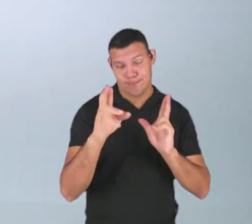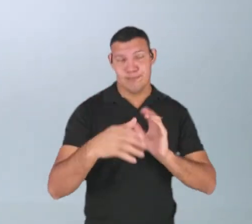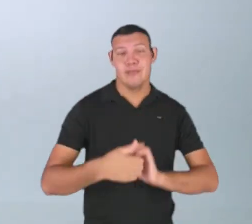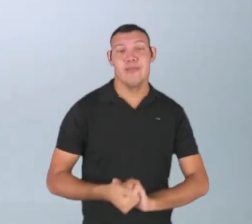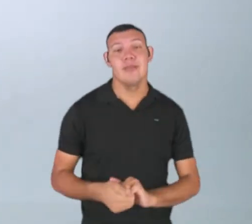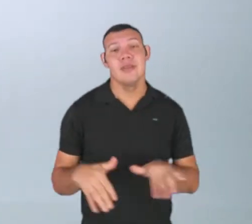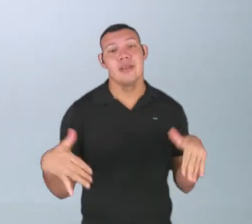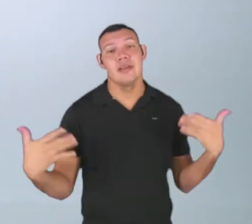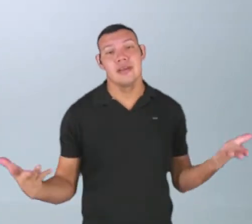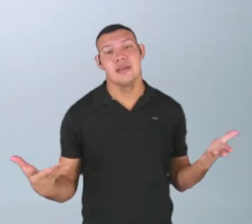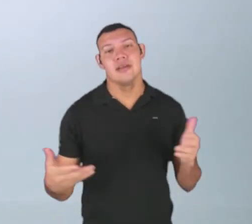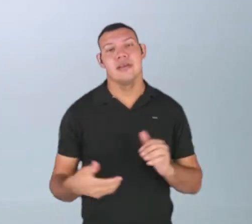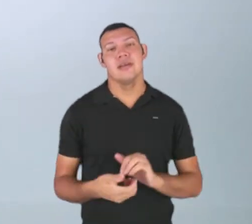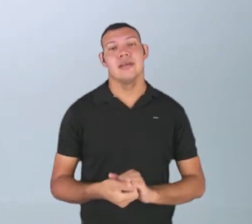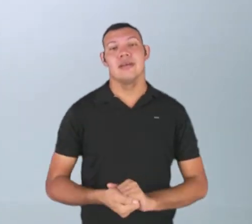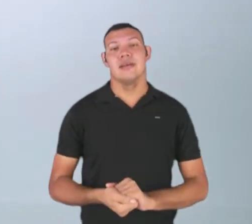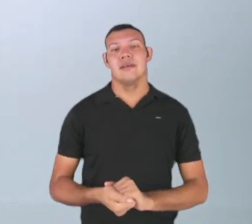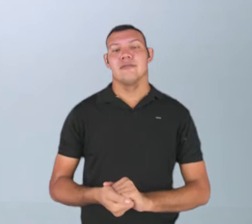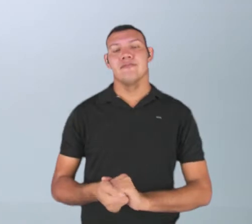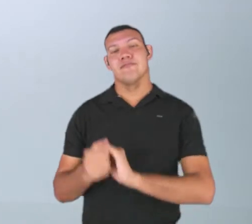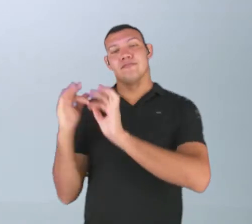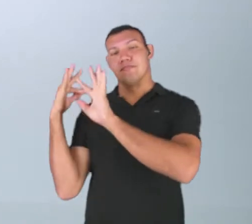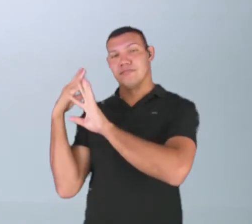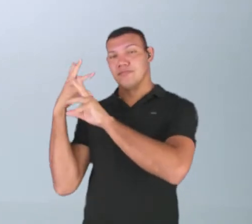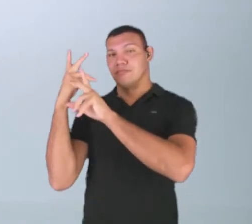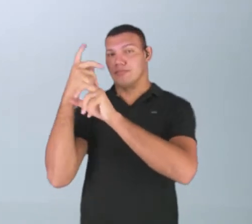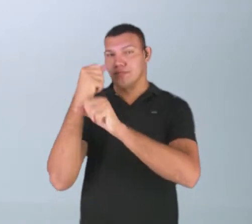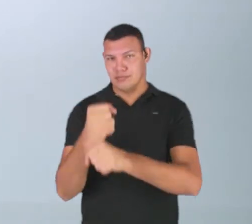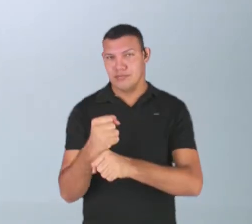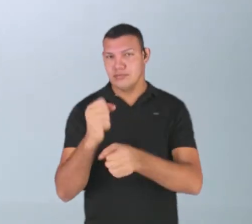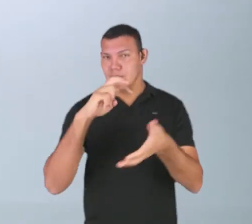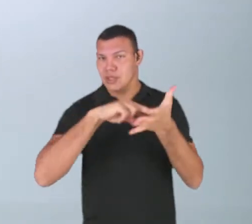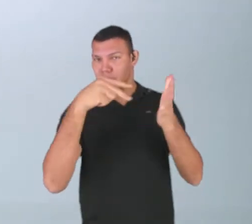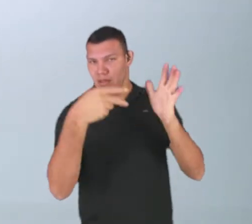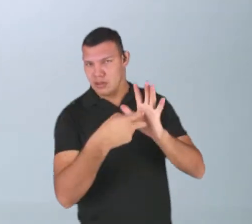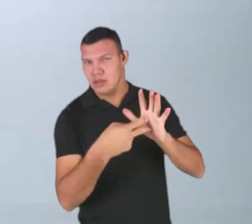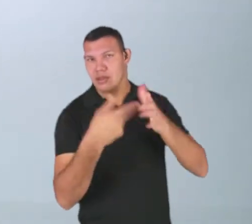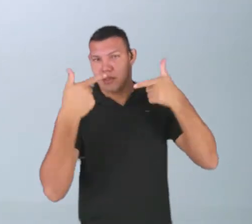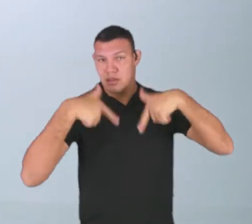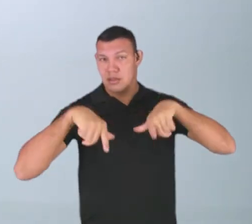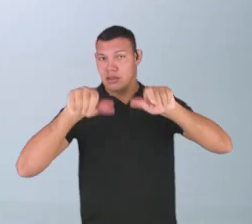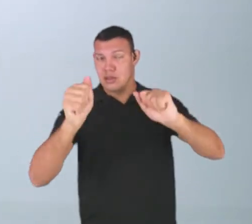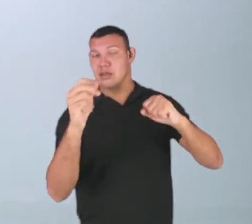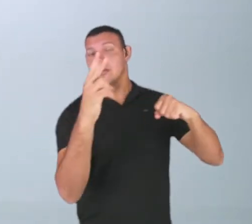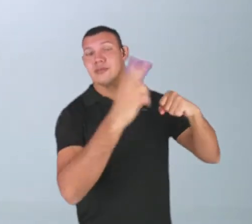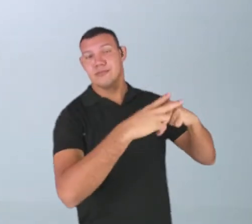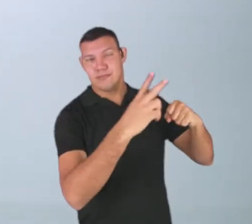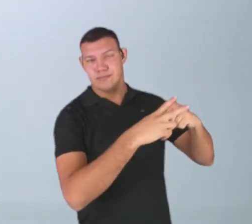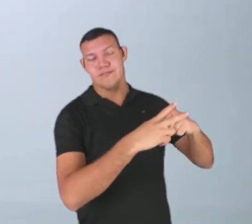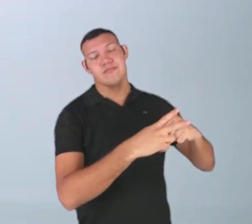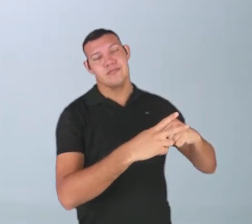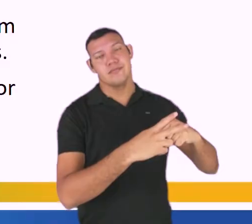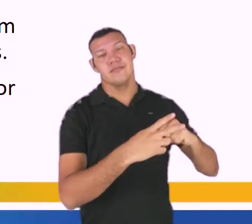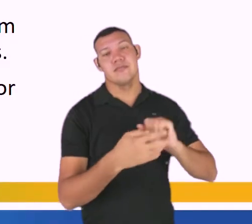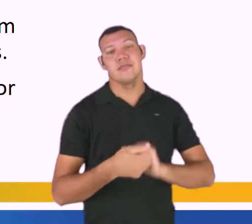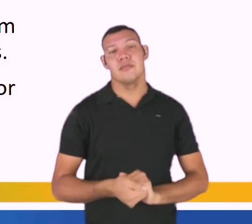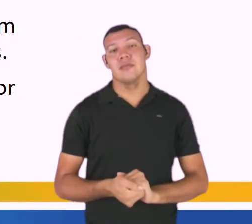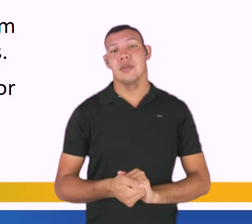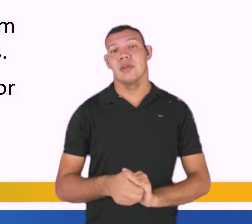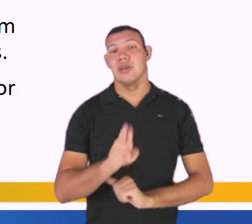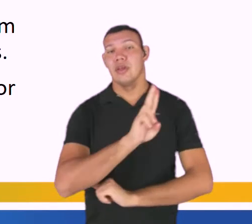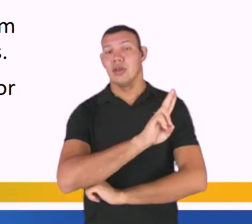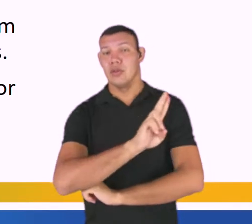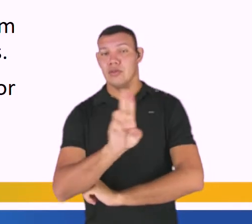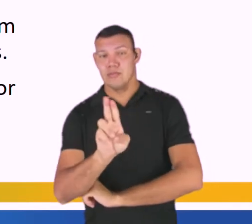Então, para dar uma recapitulação sobre o que significa a linguagem verbal, é também chamada